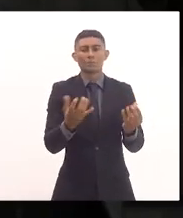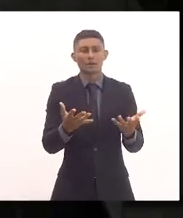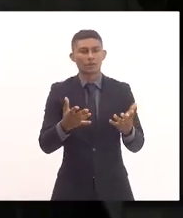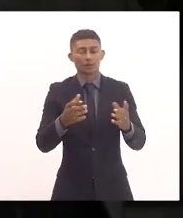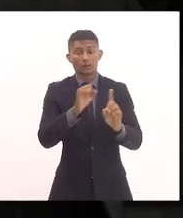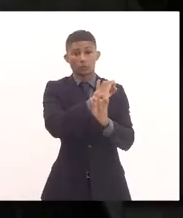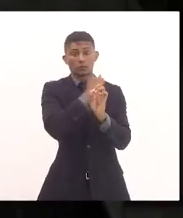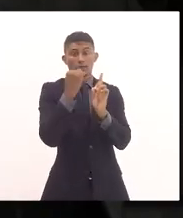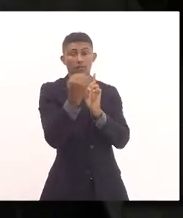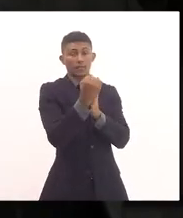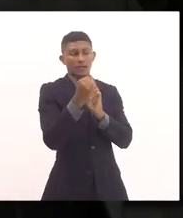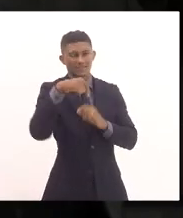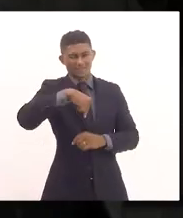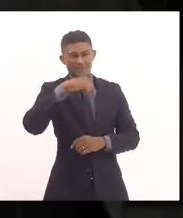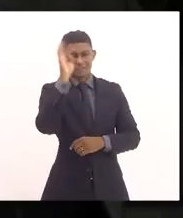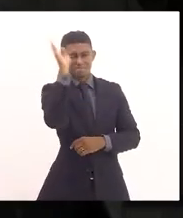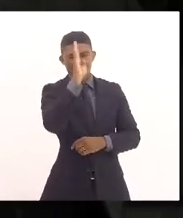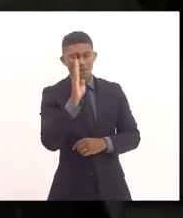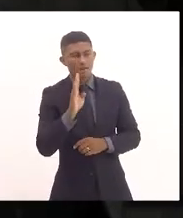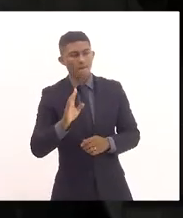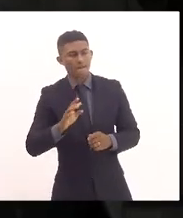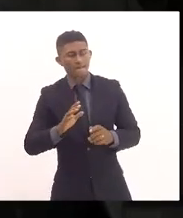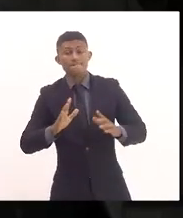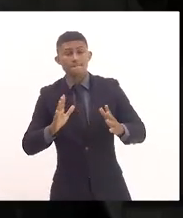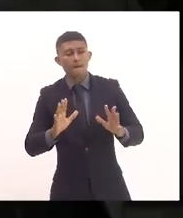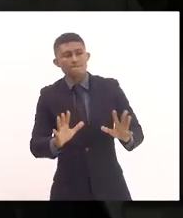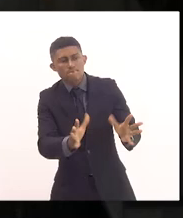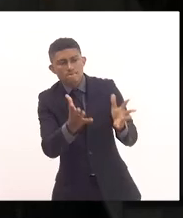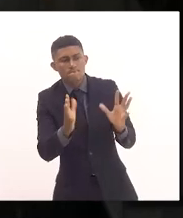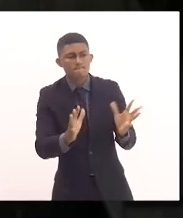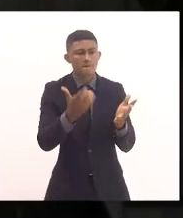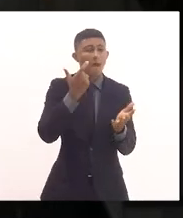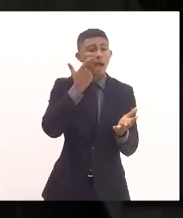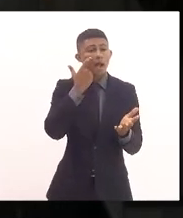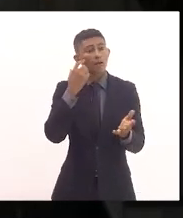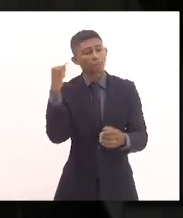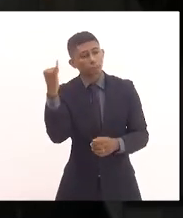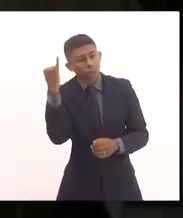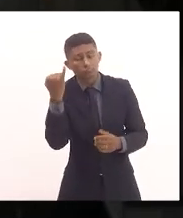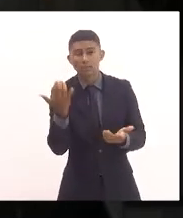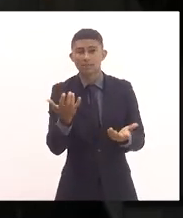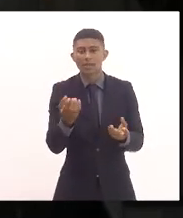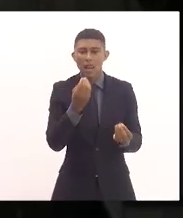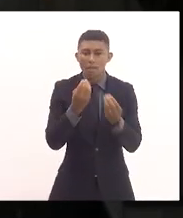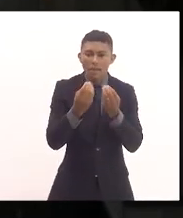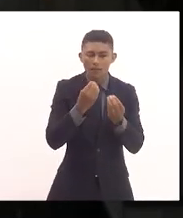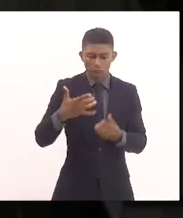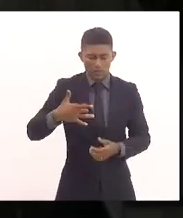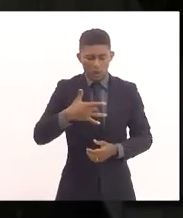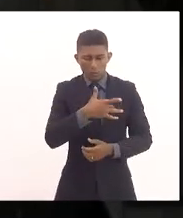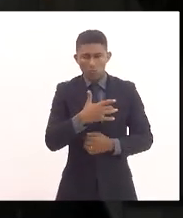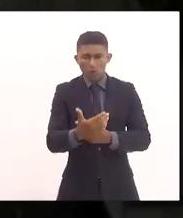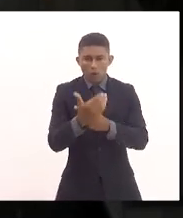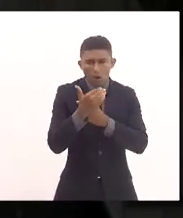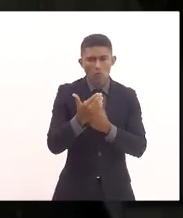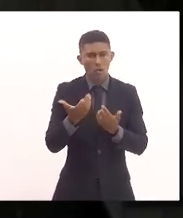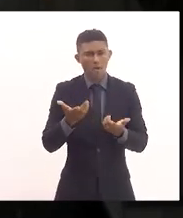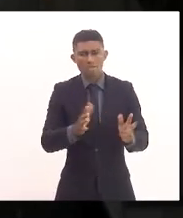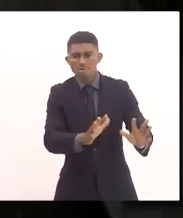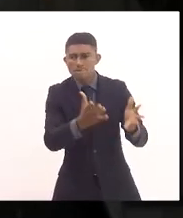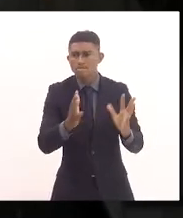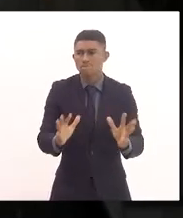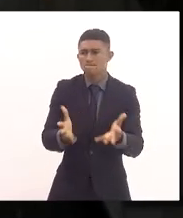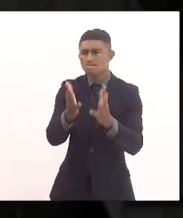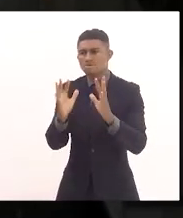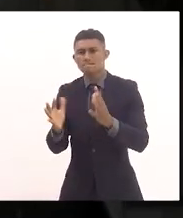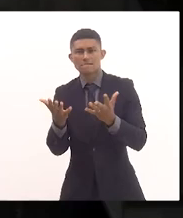sociedade brasileira a respeito da importância da produção de alimentos saudáveis que correspondem, por